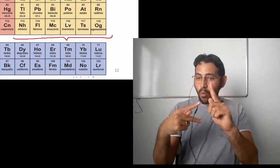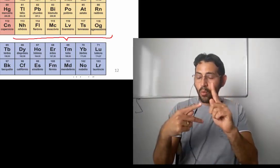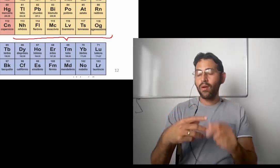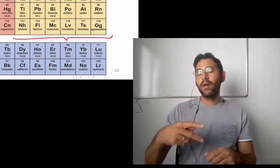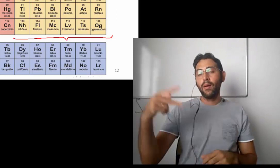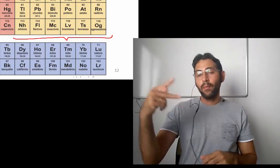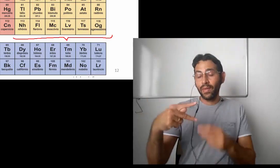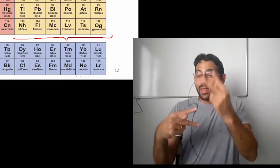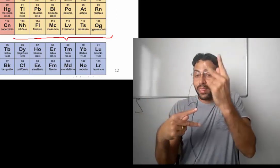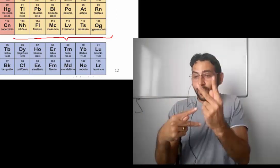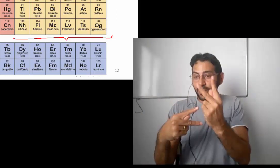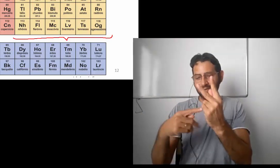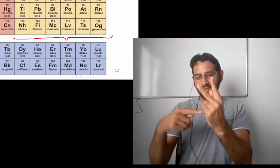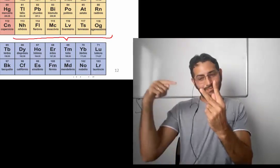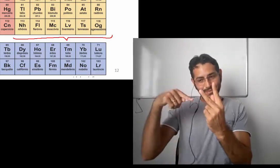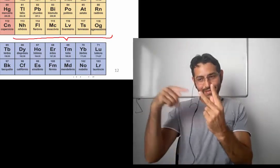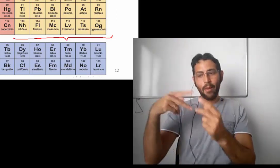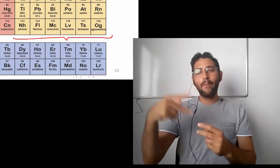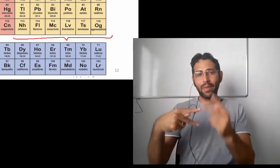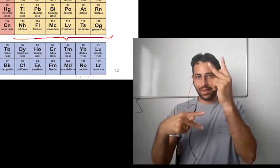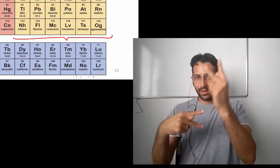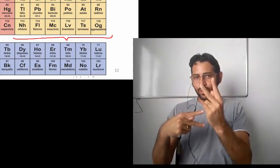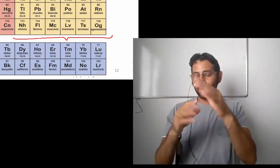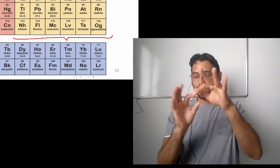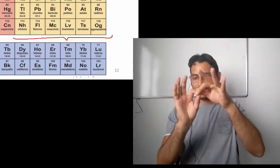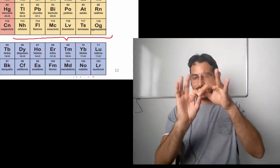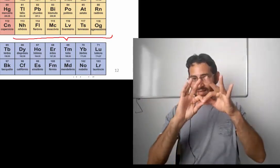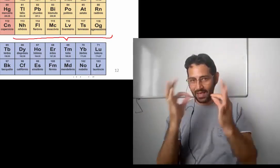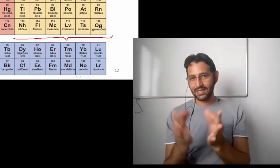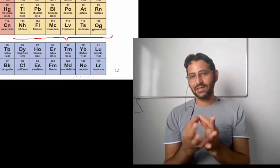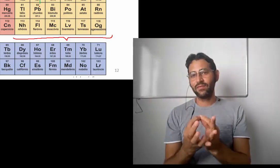Ó, P1, P2.